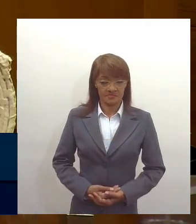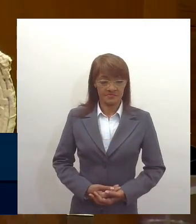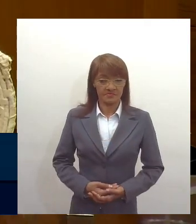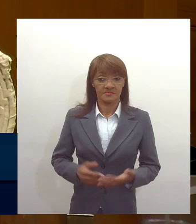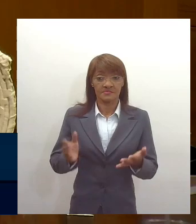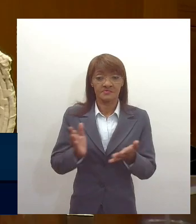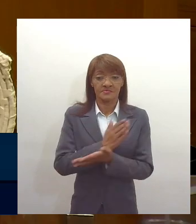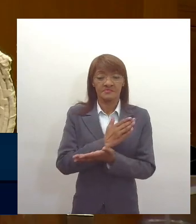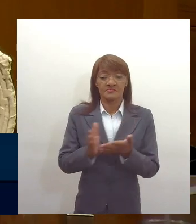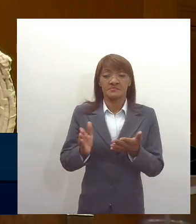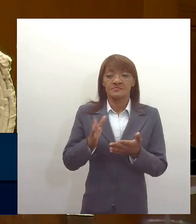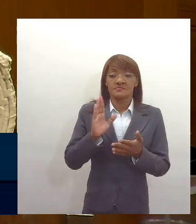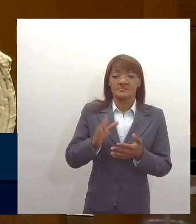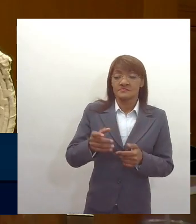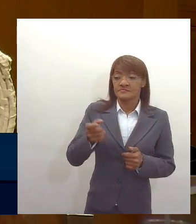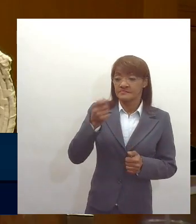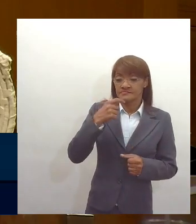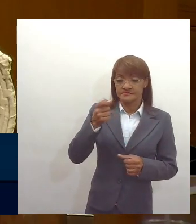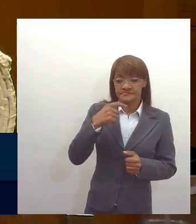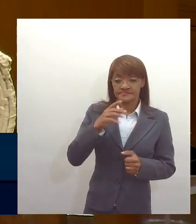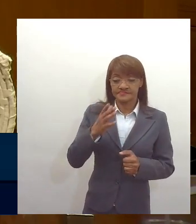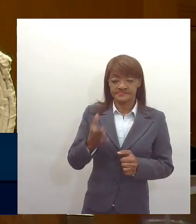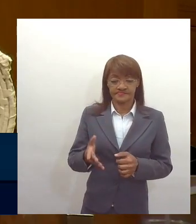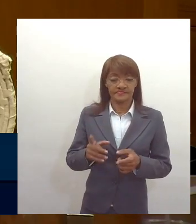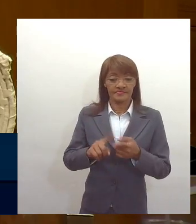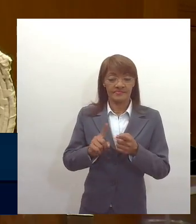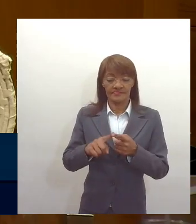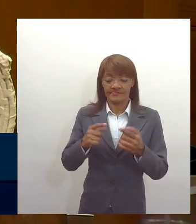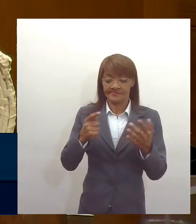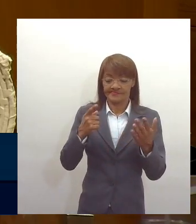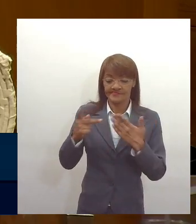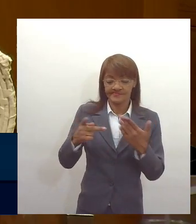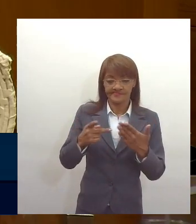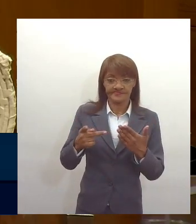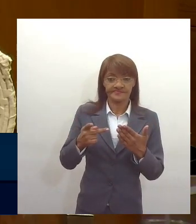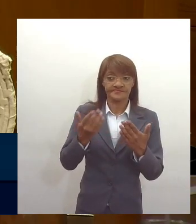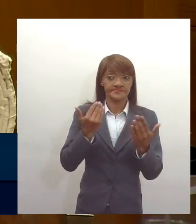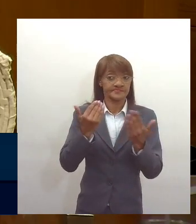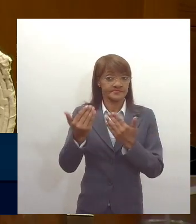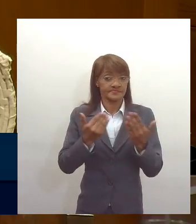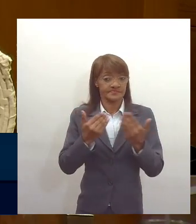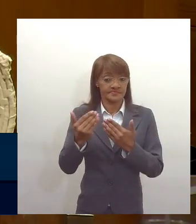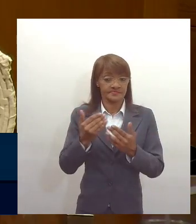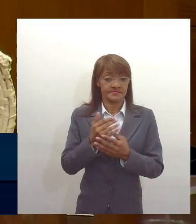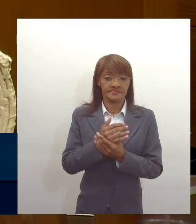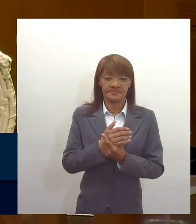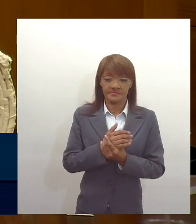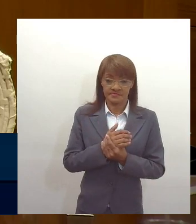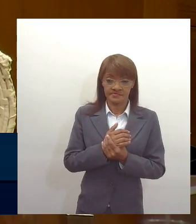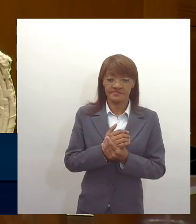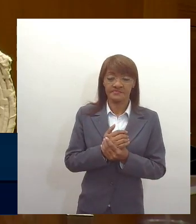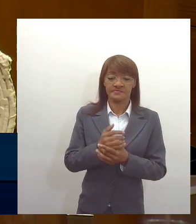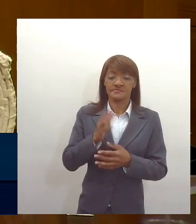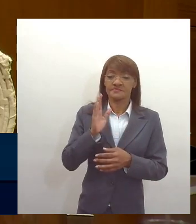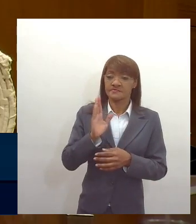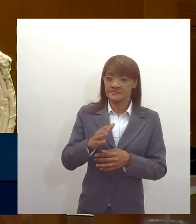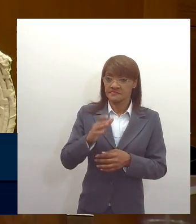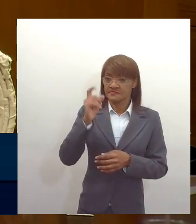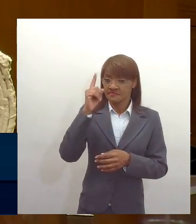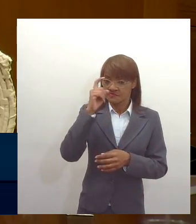atendimento a psicólogo e psiquiatra, que está difícil. Lá nesse CAPES mesmo, só tem